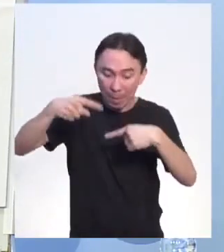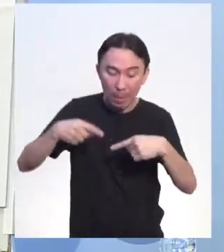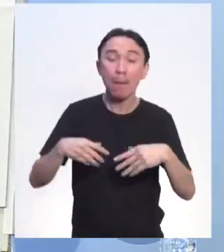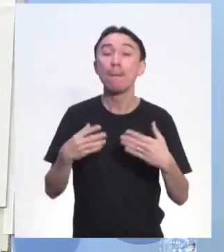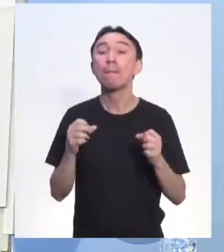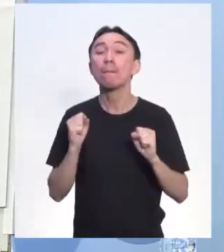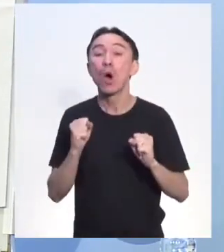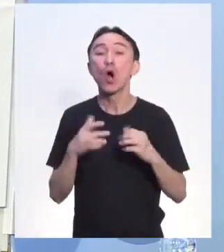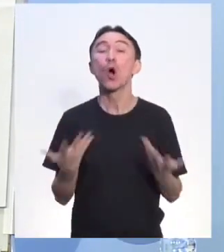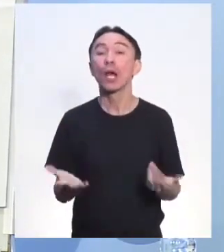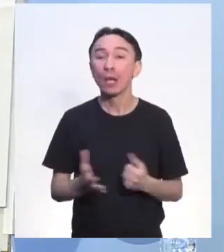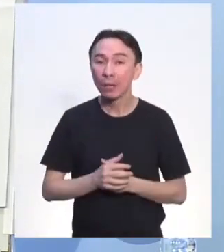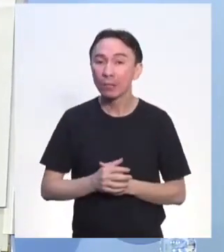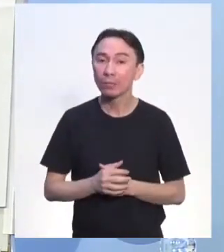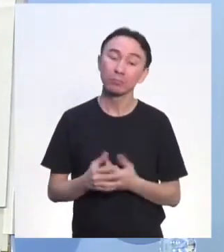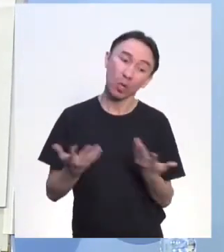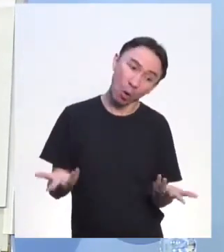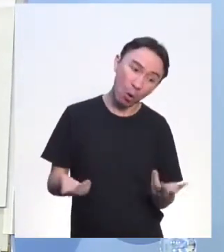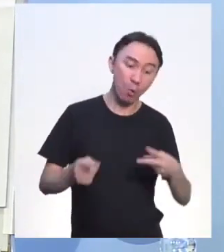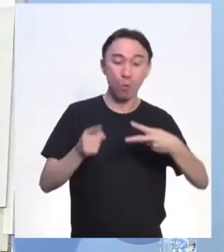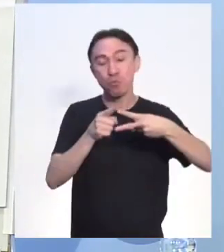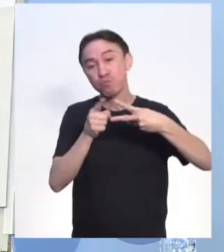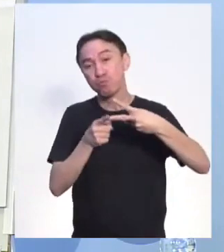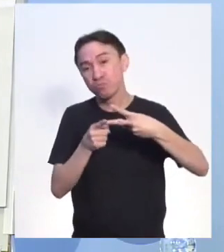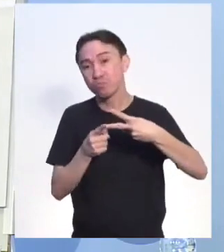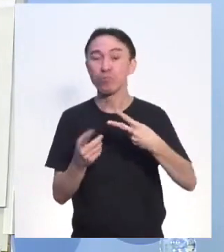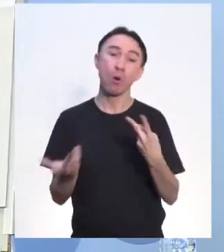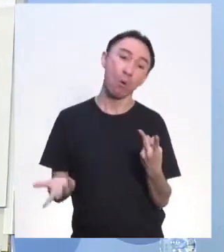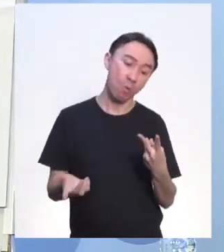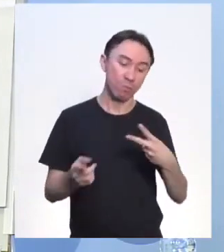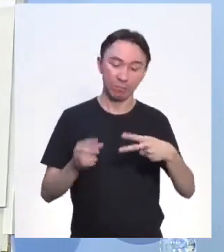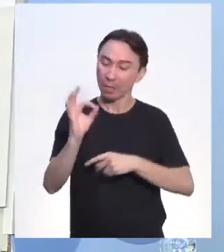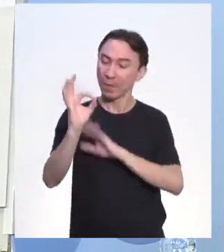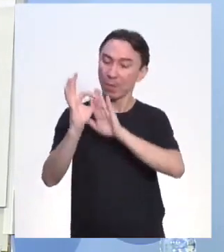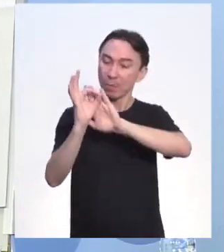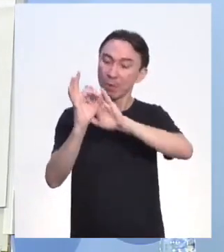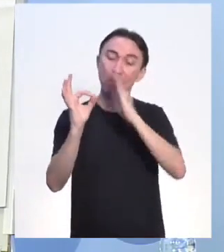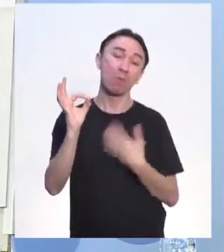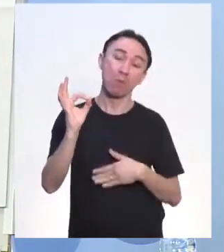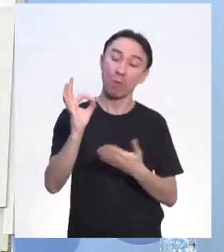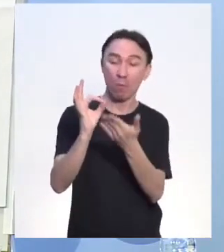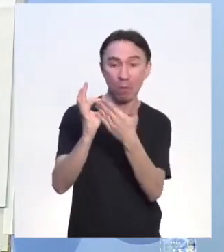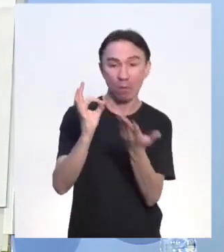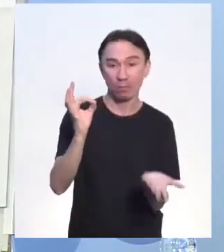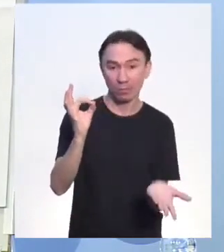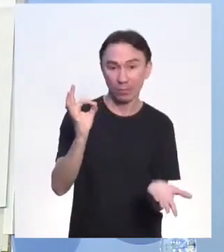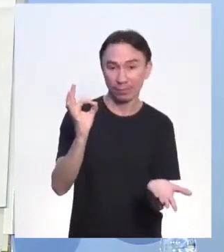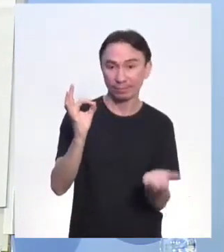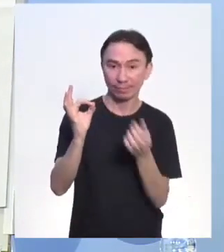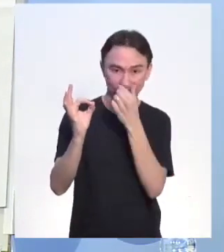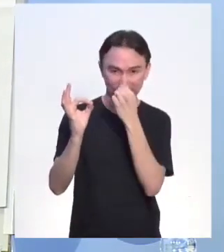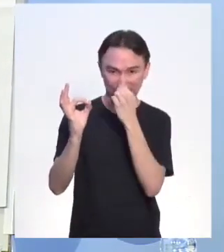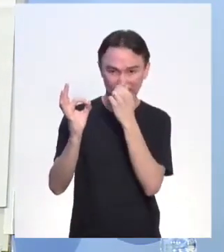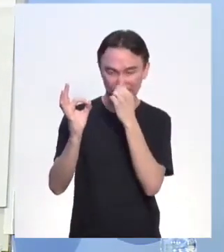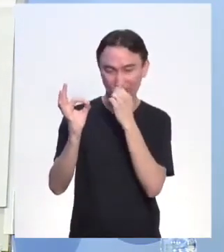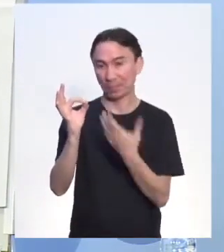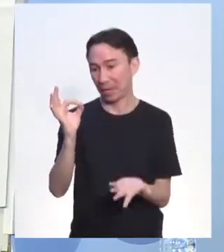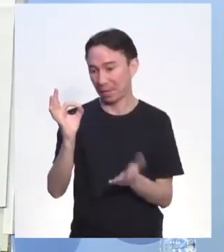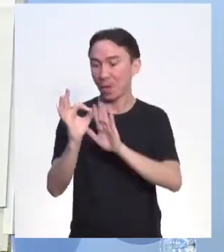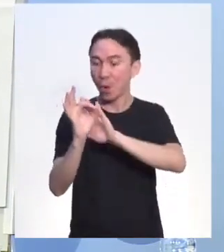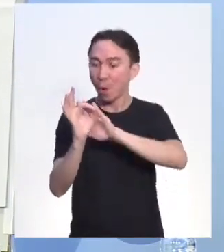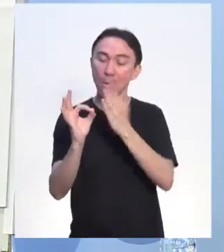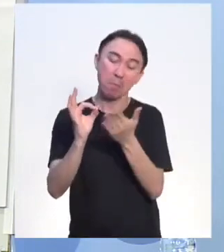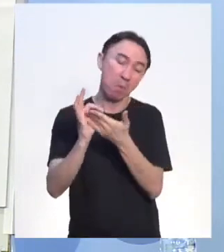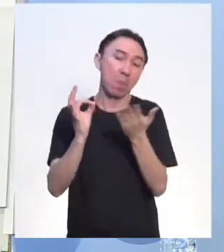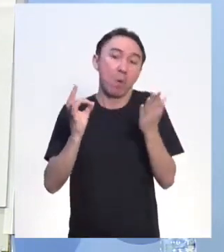a gente só tem duas opções. Ou vai sair cara, ou vai sair coroa. Ou sai coroa e cara. Tanto faz, mas ou cara ou coroa.